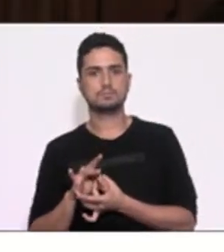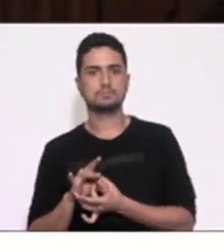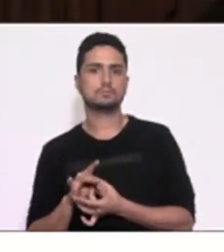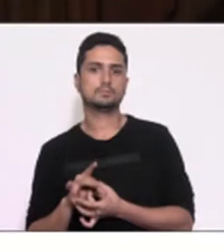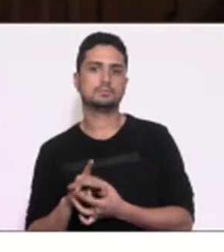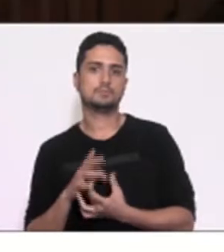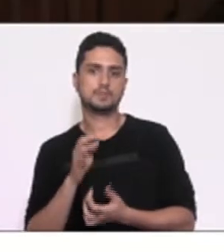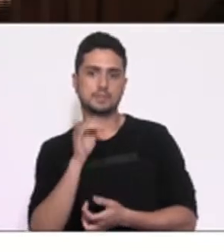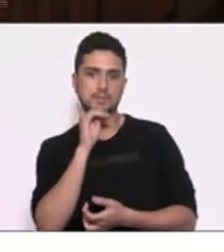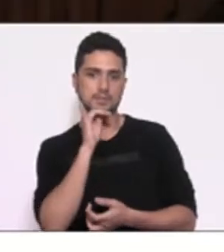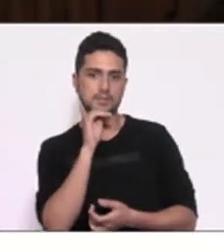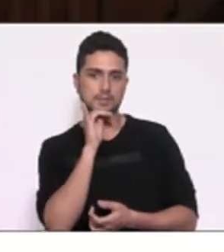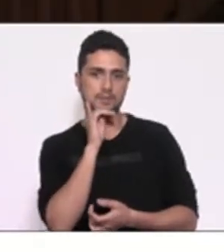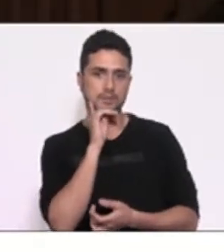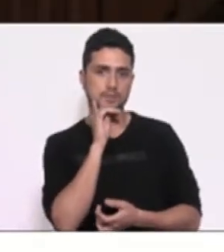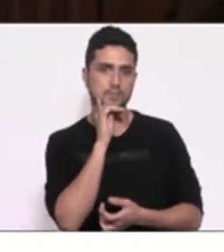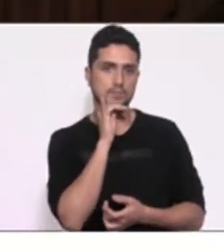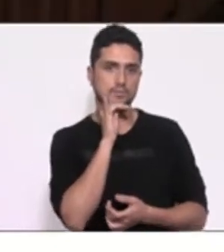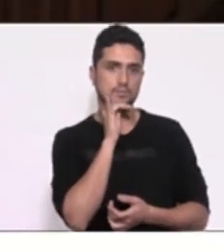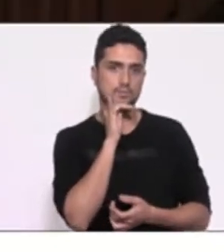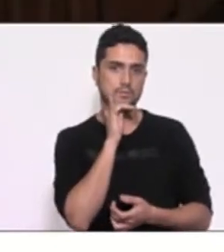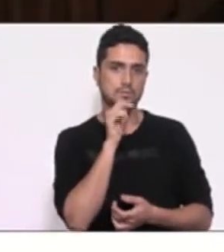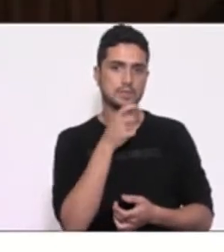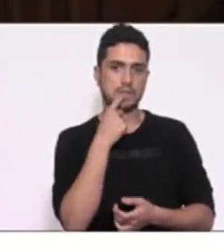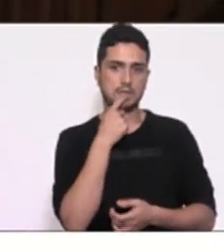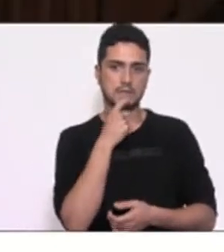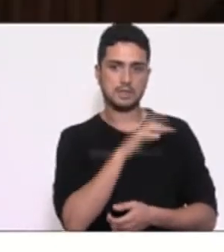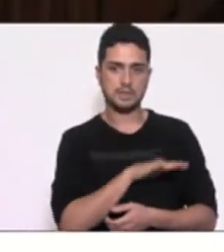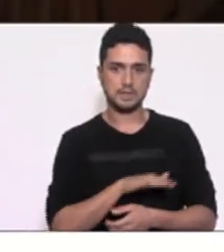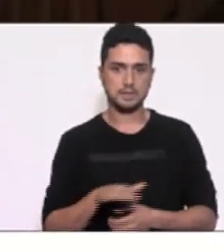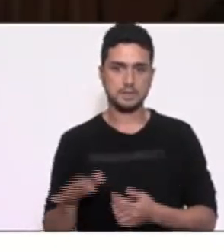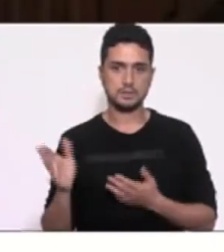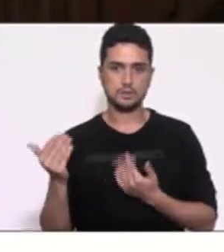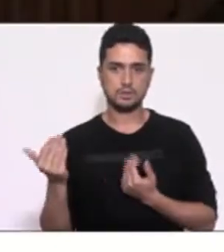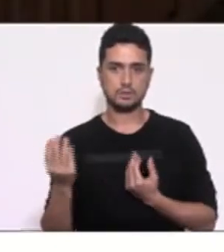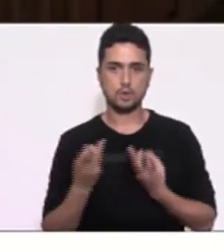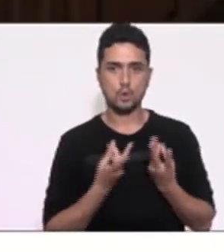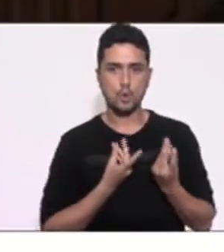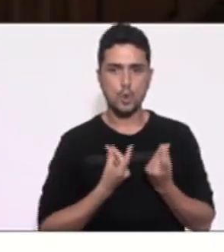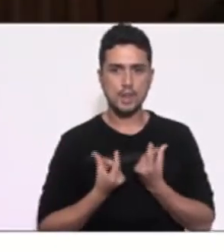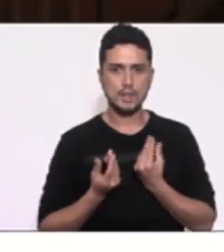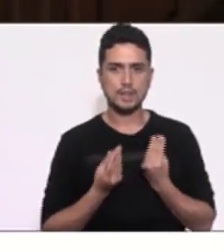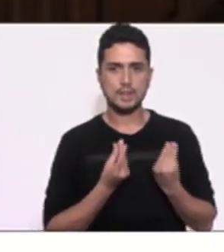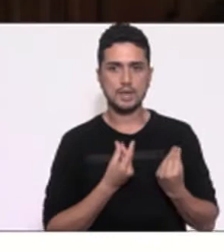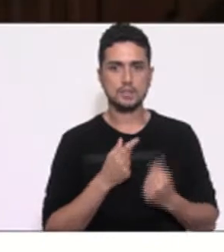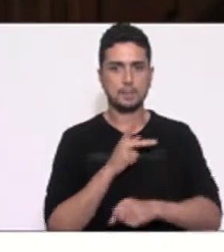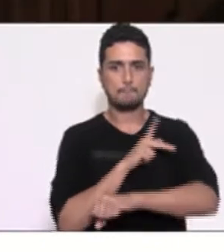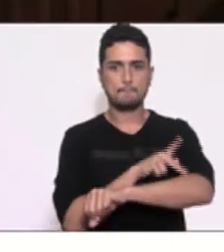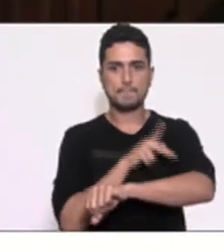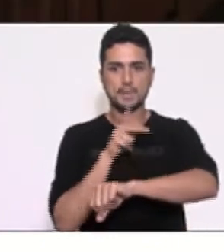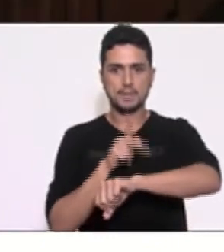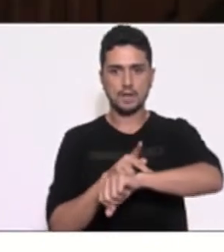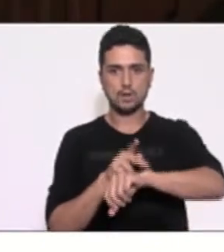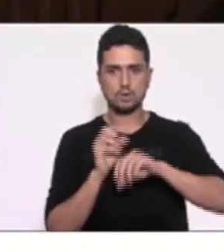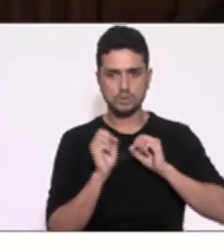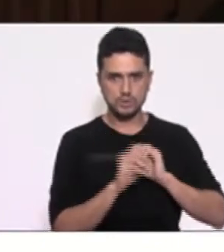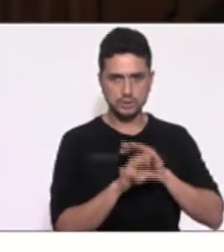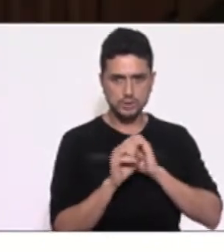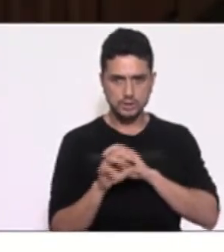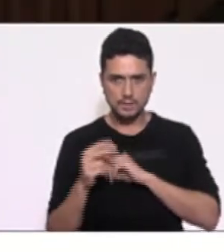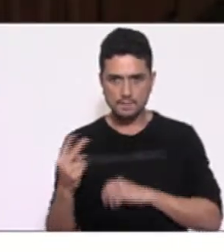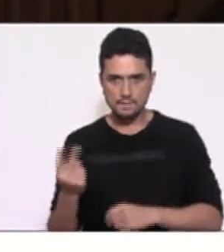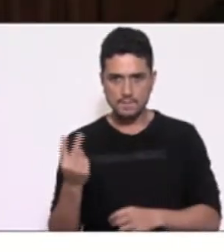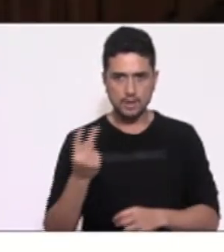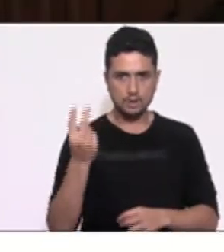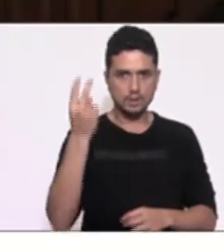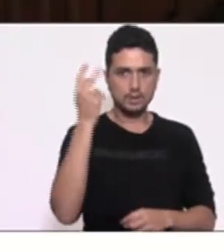como a atratividade da escola para crianças e jovens, a qualidade do trabalho pedagógico, a valorização dos profissionais da